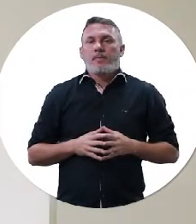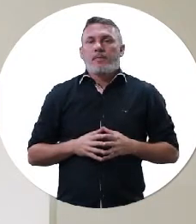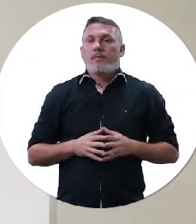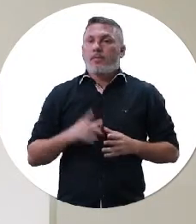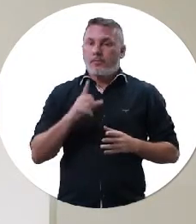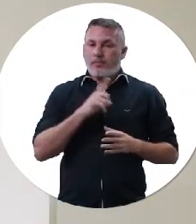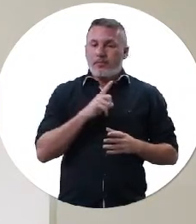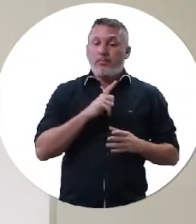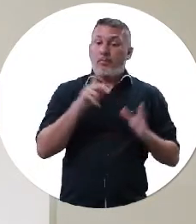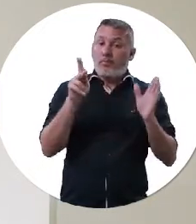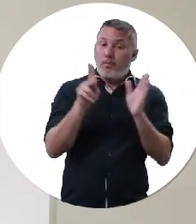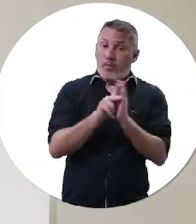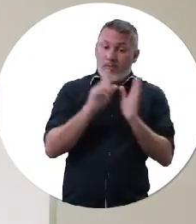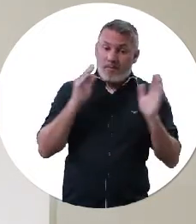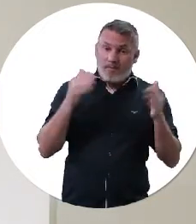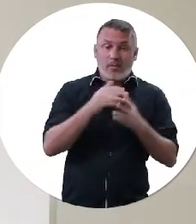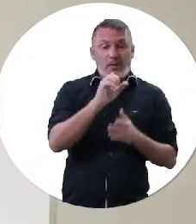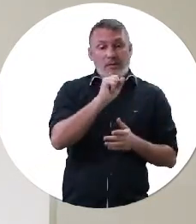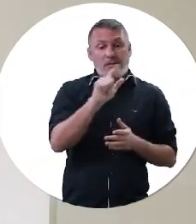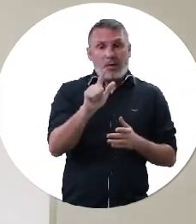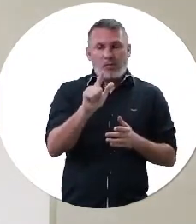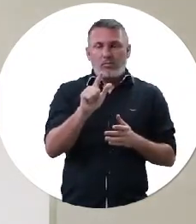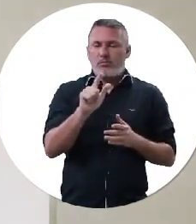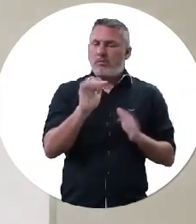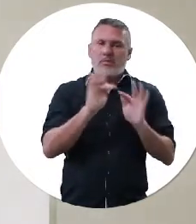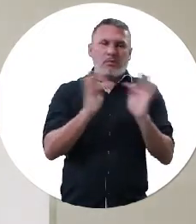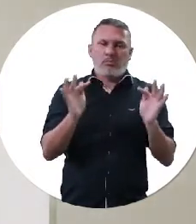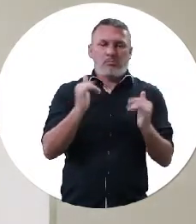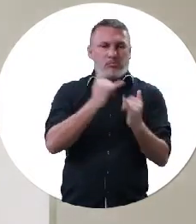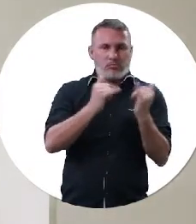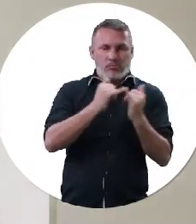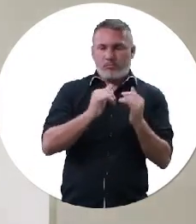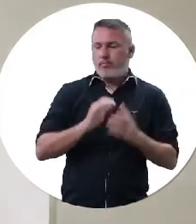nitrocomposto tem grupo funcional nitro.